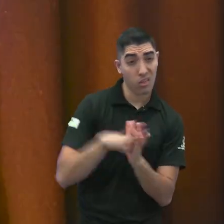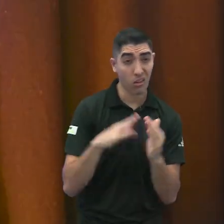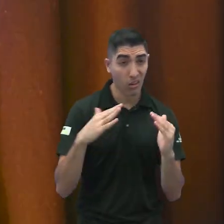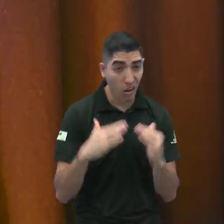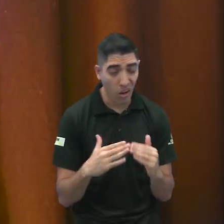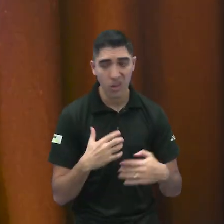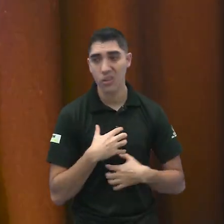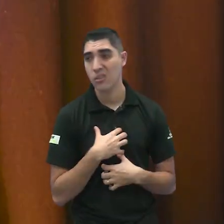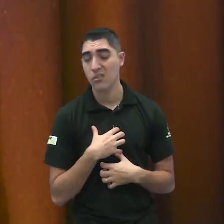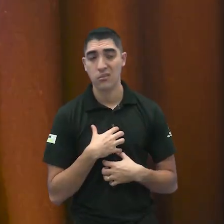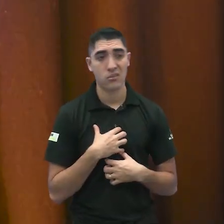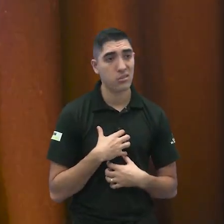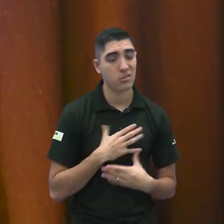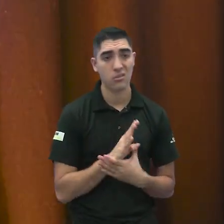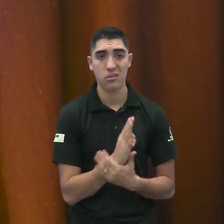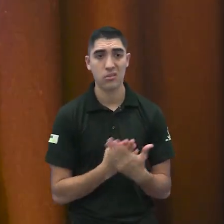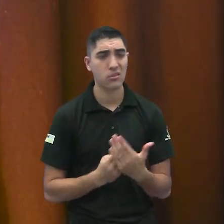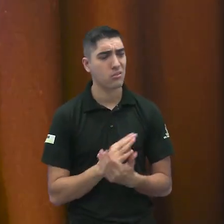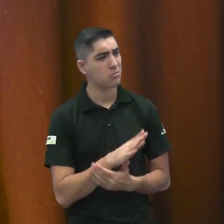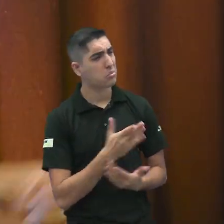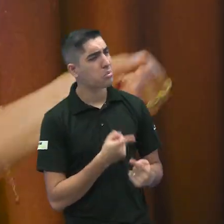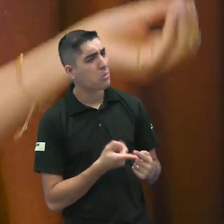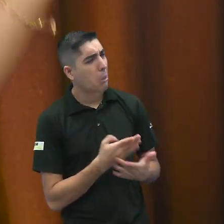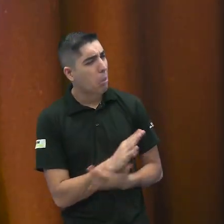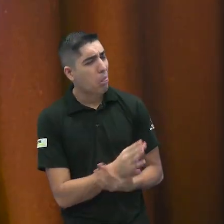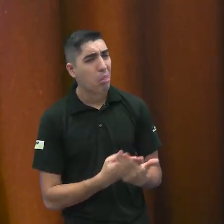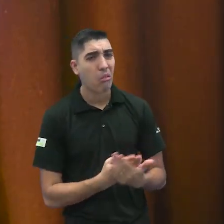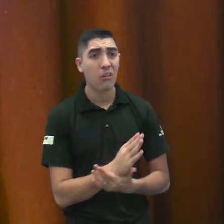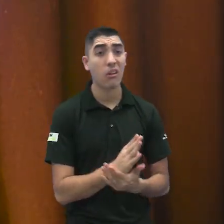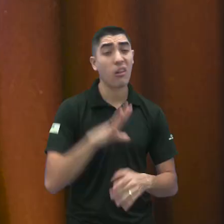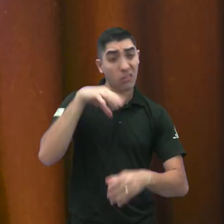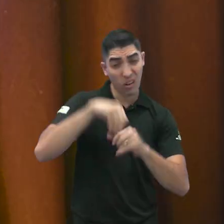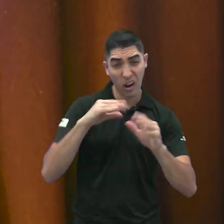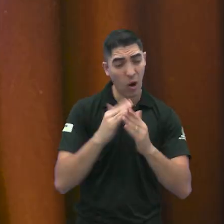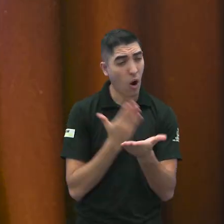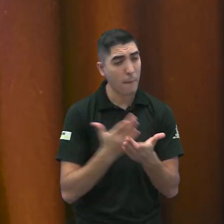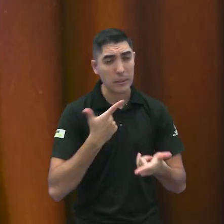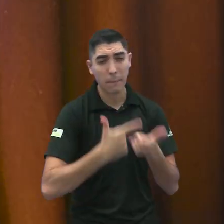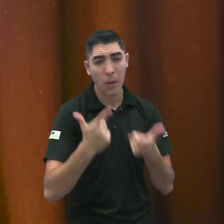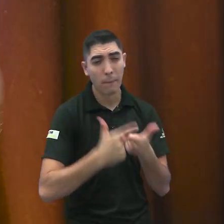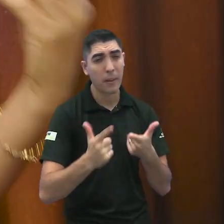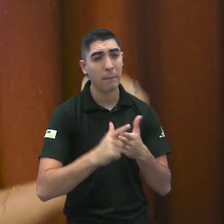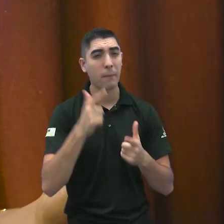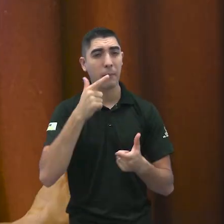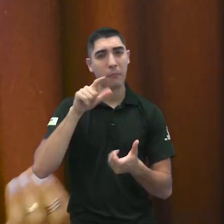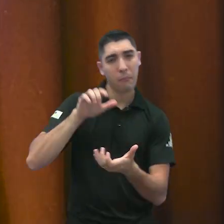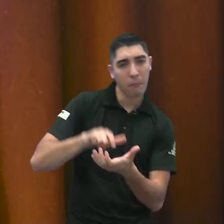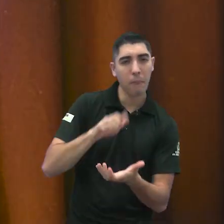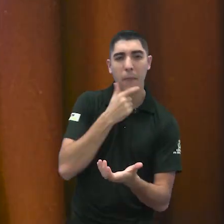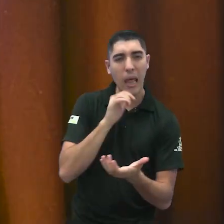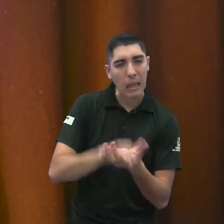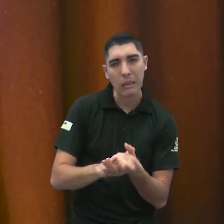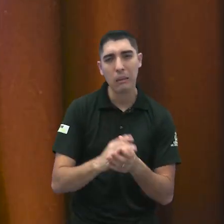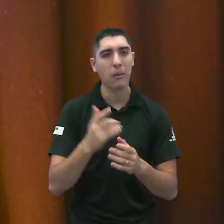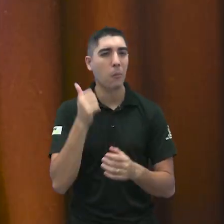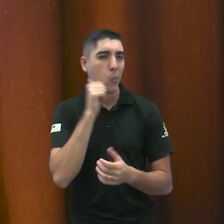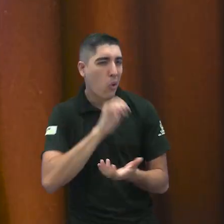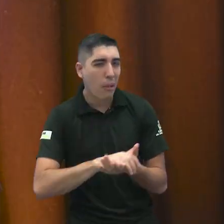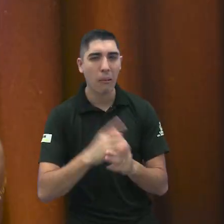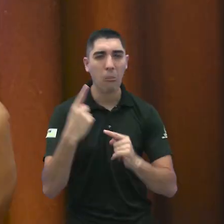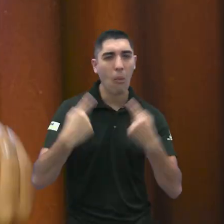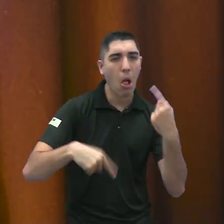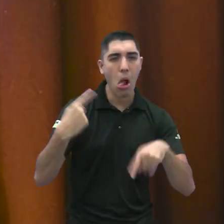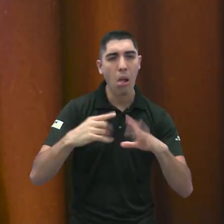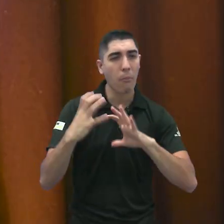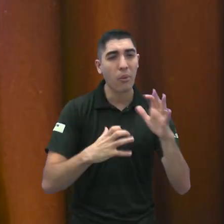chegar em casa, ela vai estar desesperada, exausta, não vai saber por quê. Aí vai ter um conflito lá na casa dela com o marido, porque ela explodiu, porque ela não entende a habilidade dela, ela